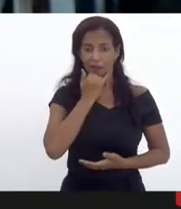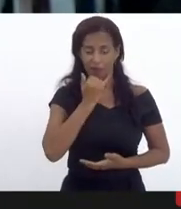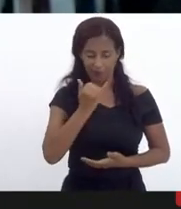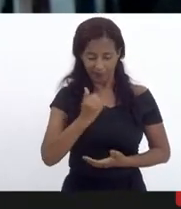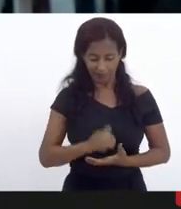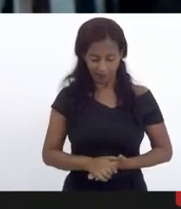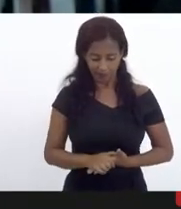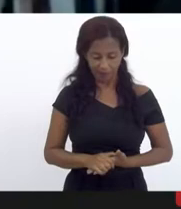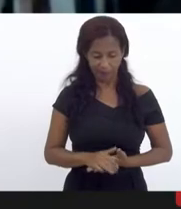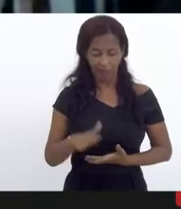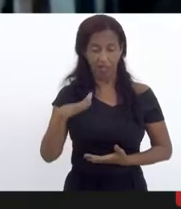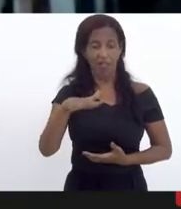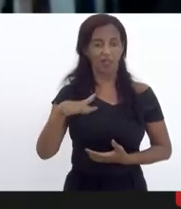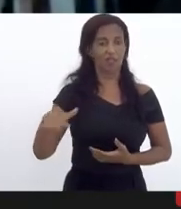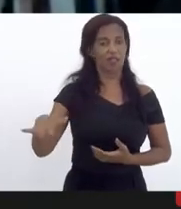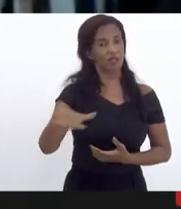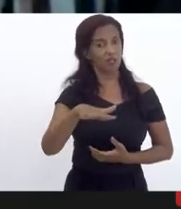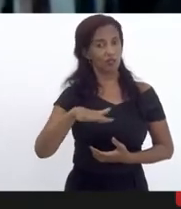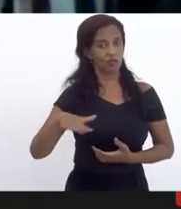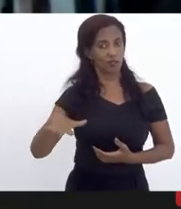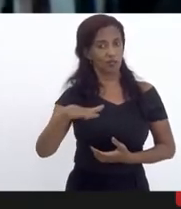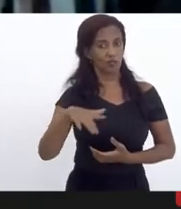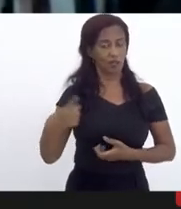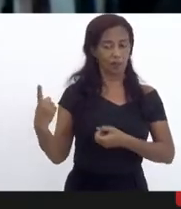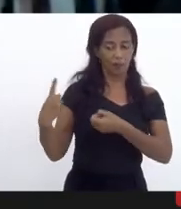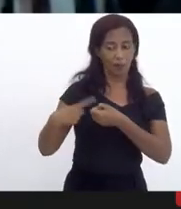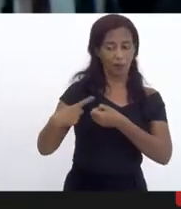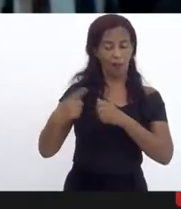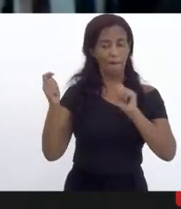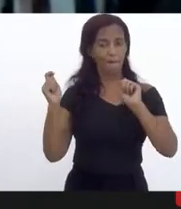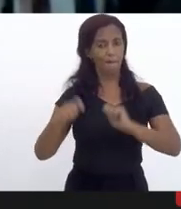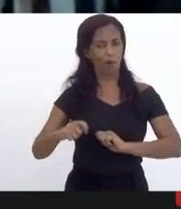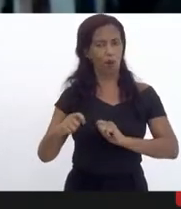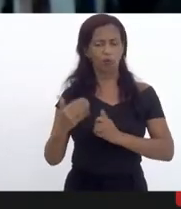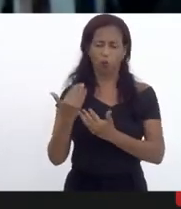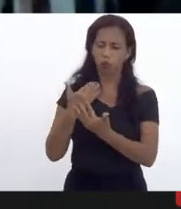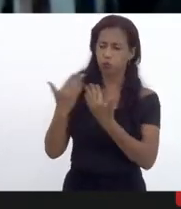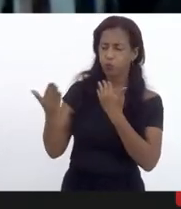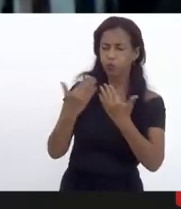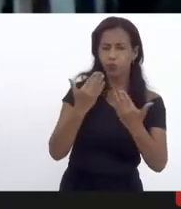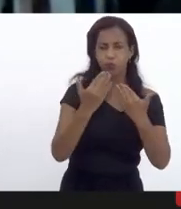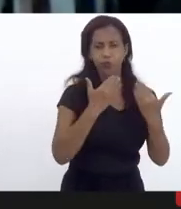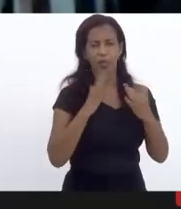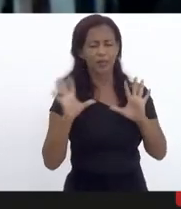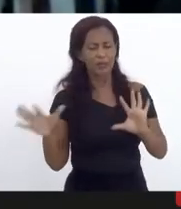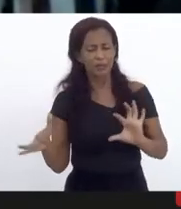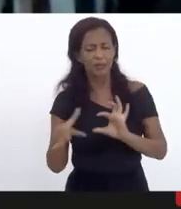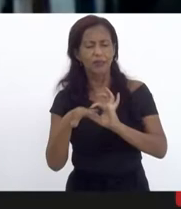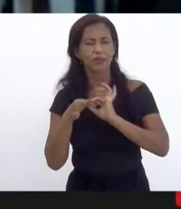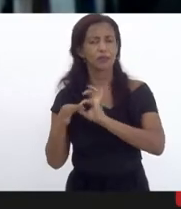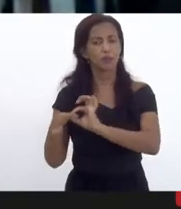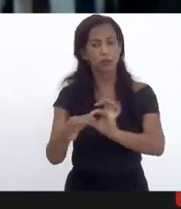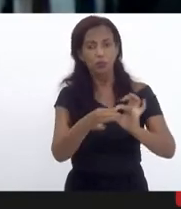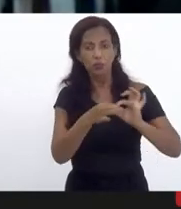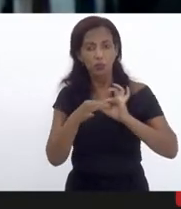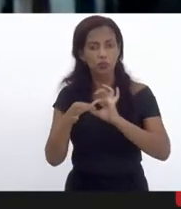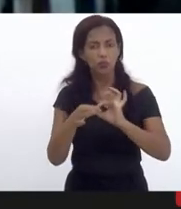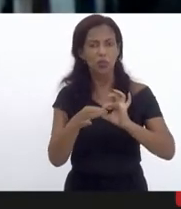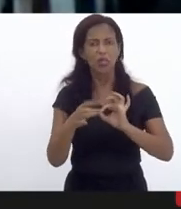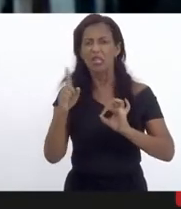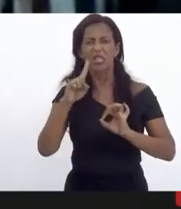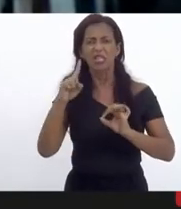da regionalização, né? Que os municípios possam conversar cada vez mais, se unir e não ficar numa